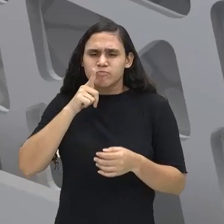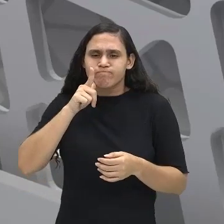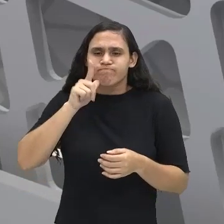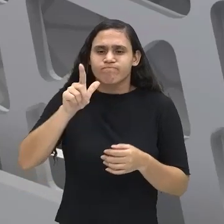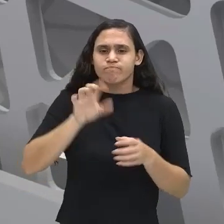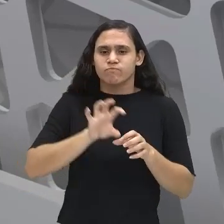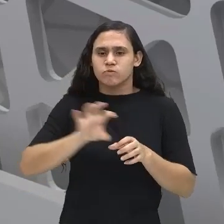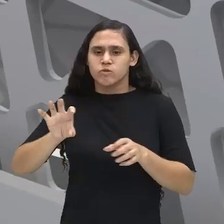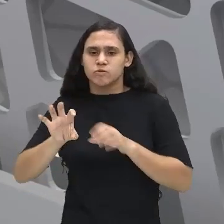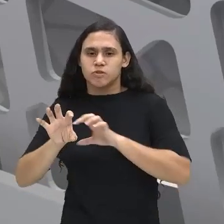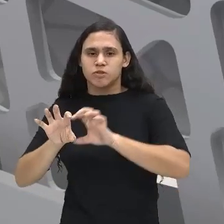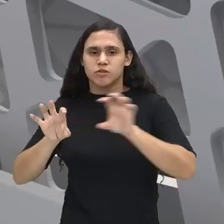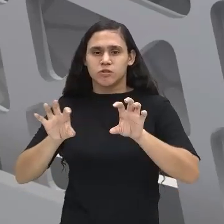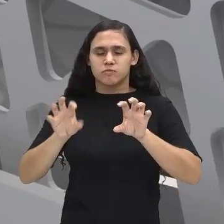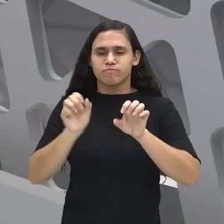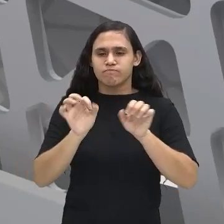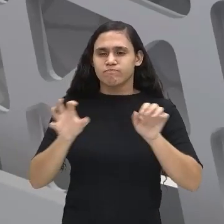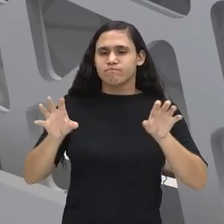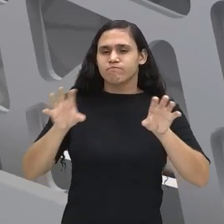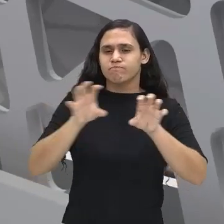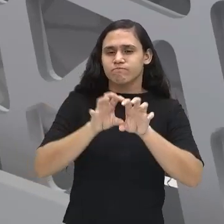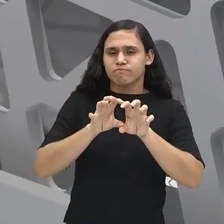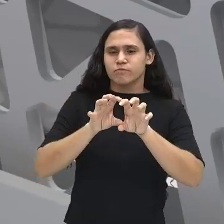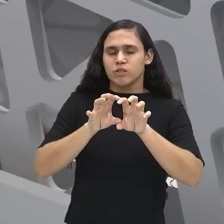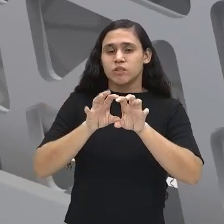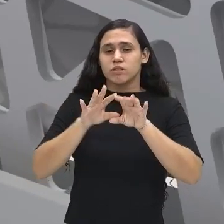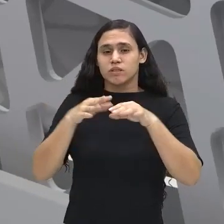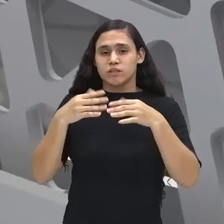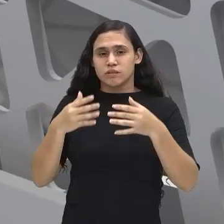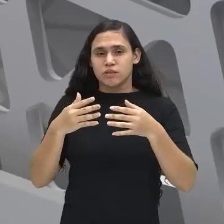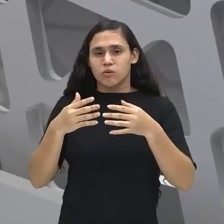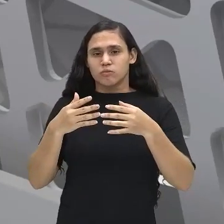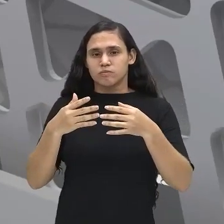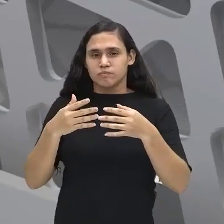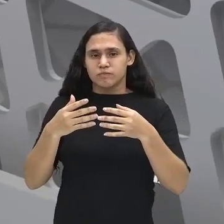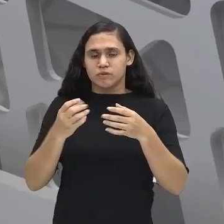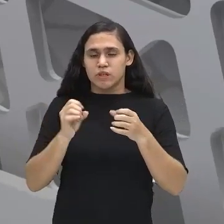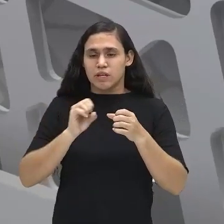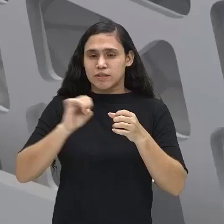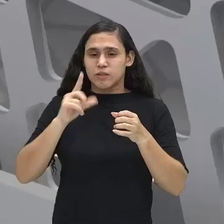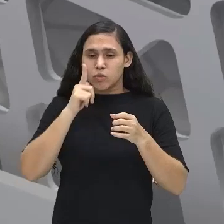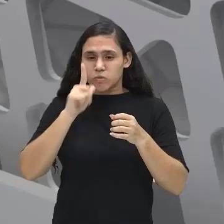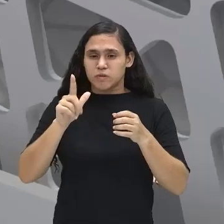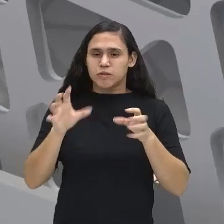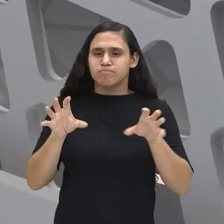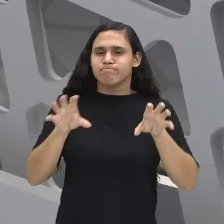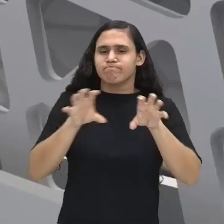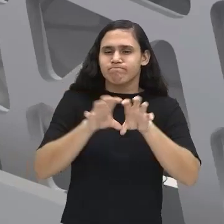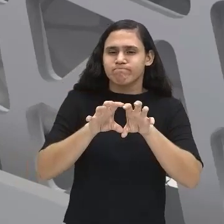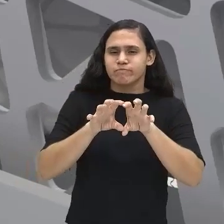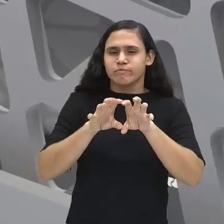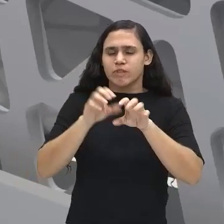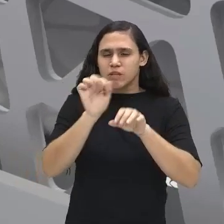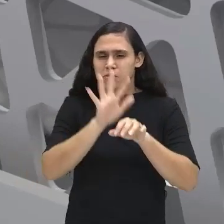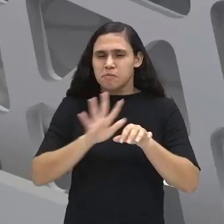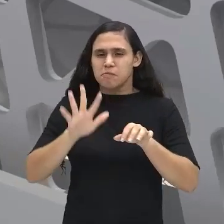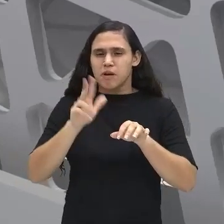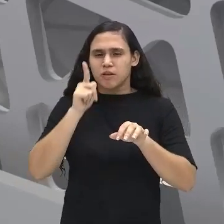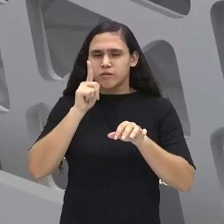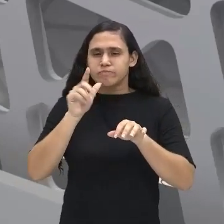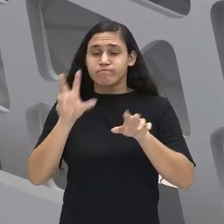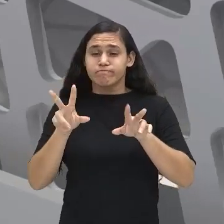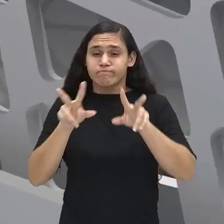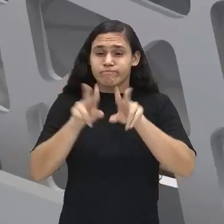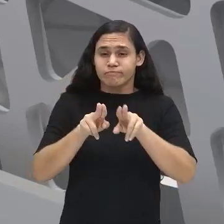imagem com a outra, nós vamos estar diante, então, de uma simetria de reflexão, tá legal? Mas se a gente dividir,